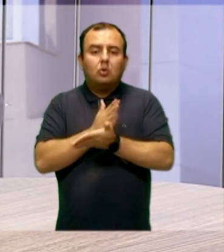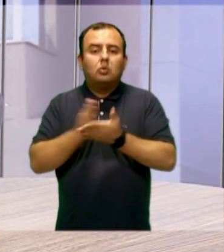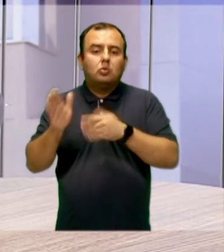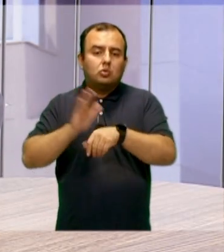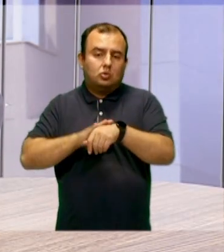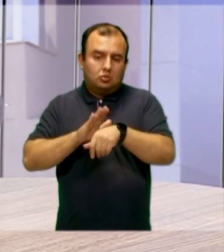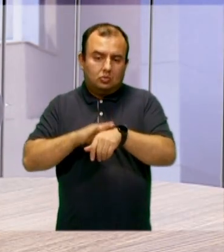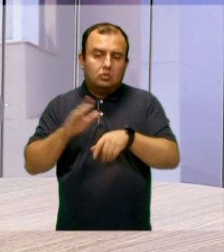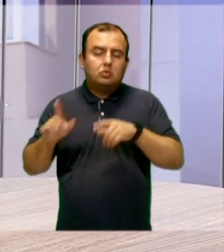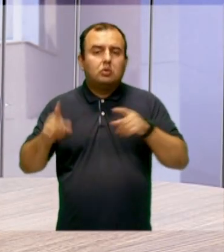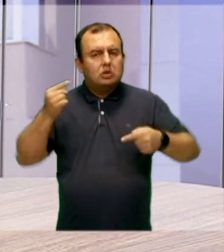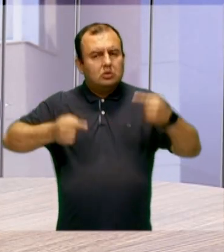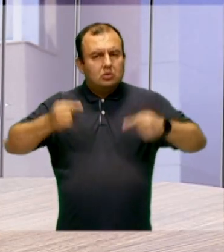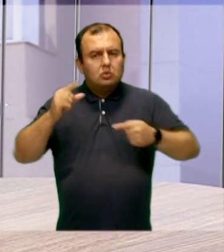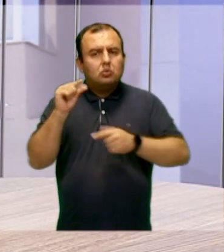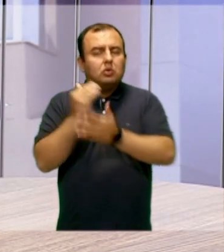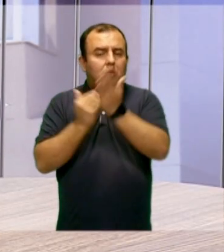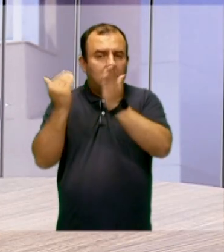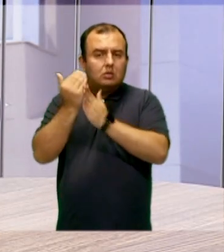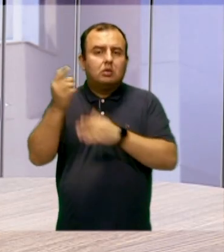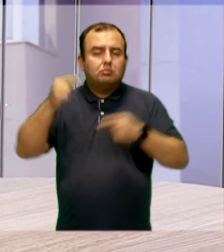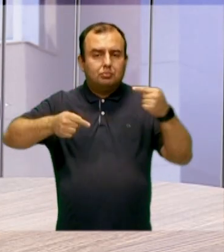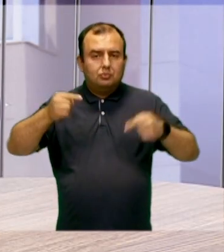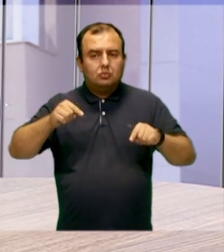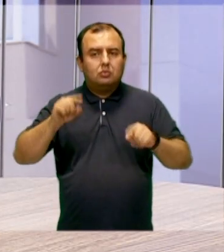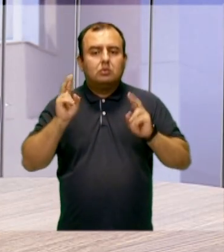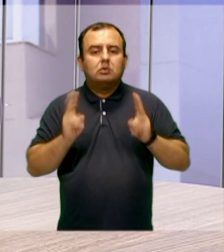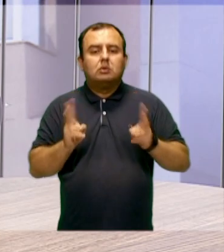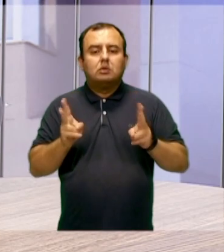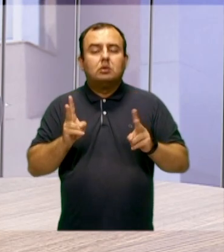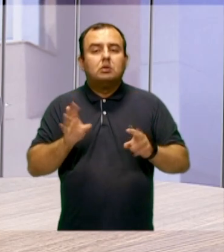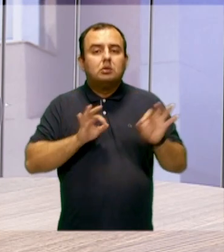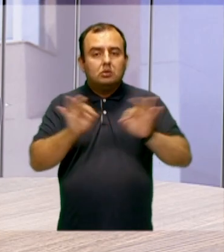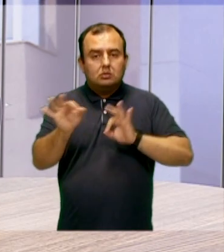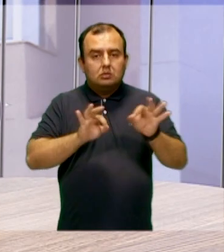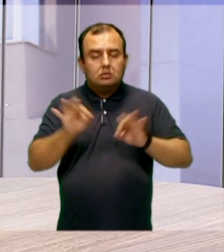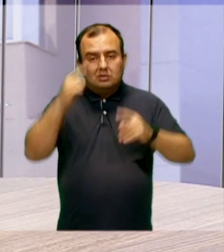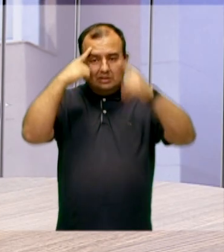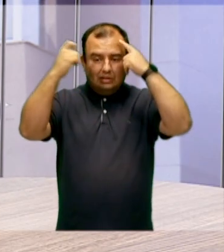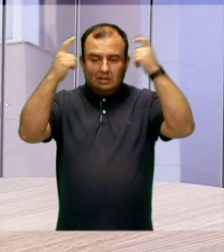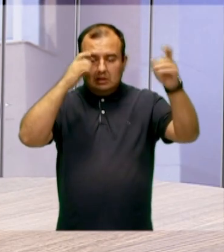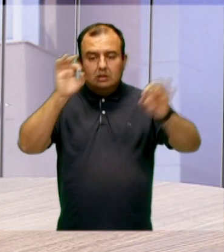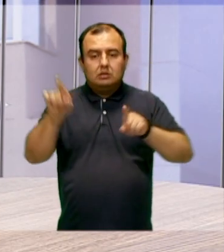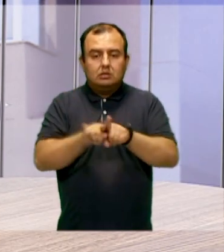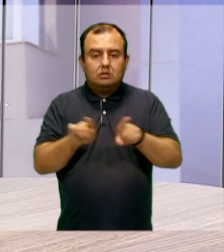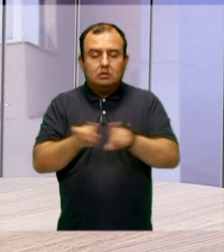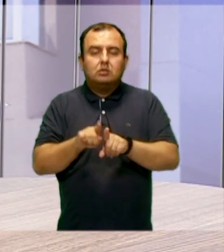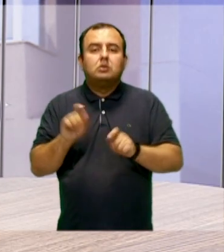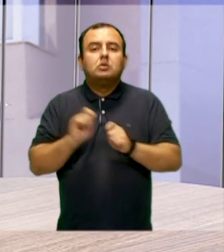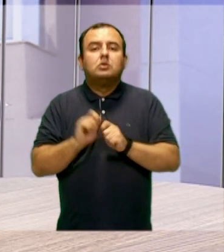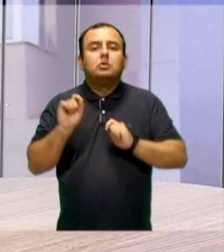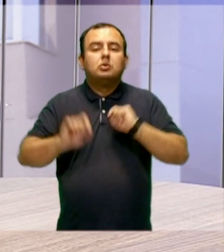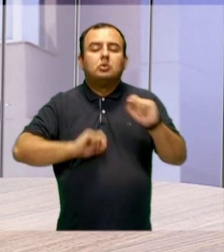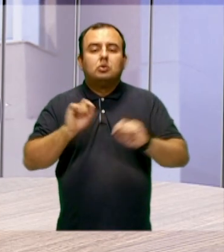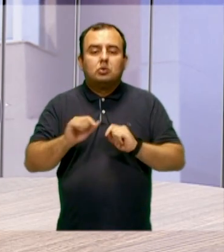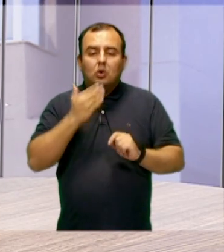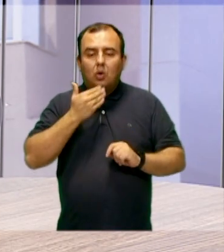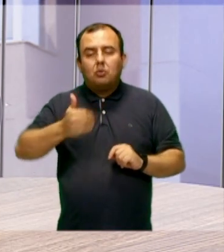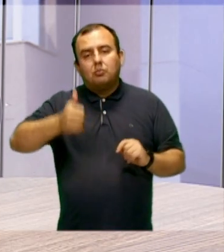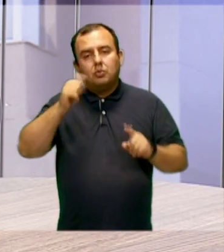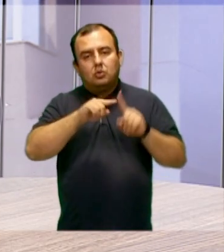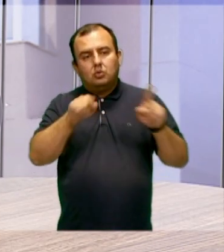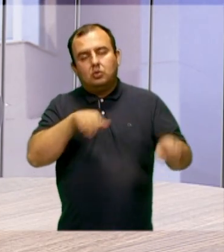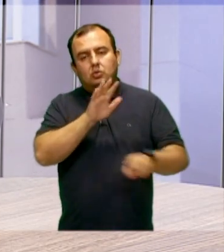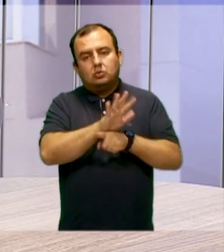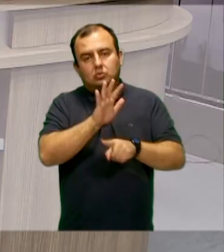vai, quem sabe, discutir um pouco mais, debater, mas sempre no campo da construção das ideias, para que a gente faça o melhor para o servidor e o